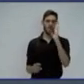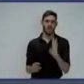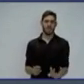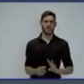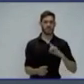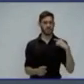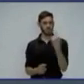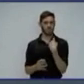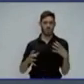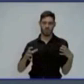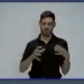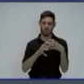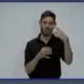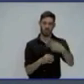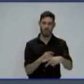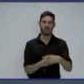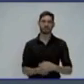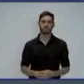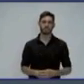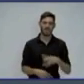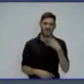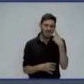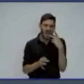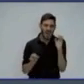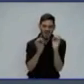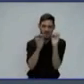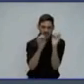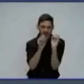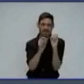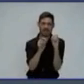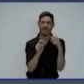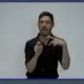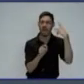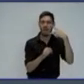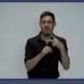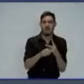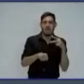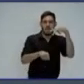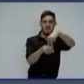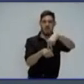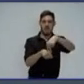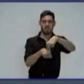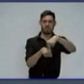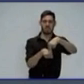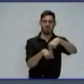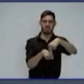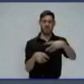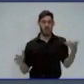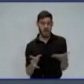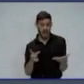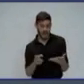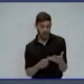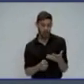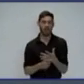aqui. Retórica vazia, política de palanque. Hoje em dia, salvo